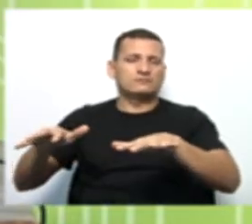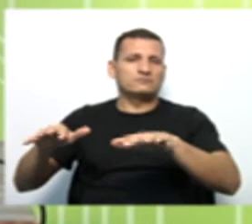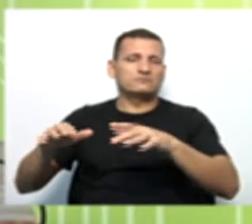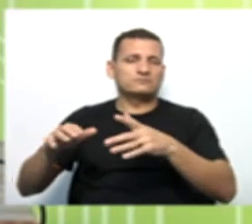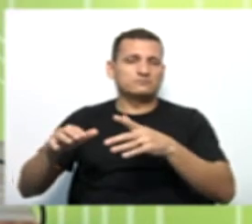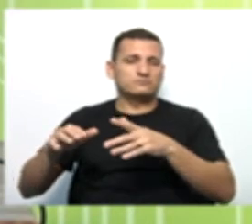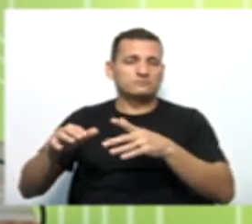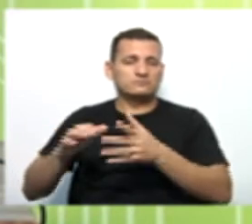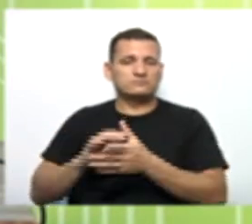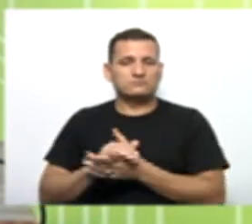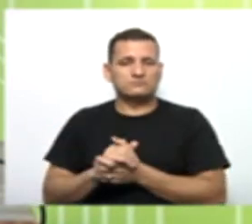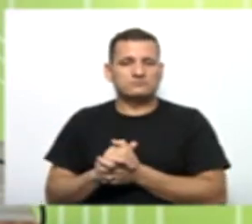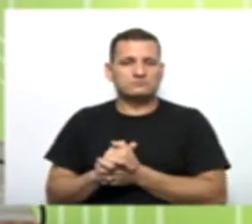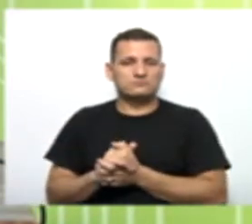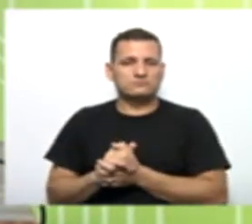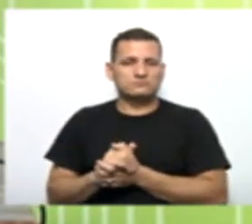sendo